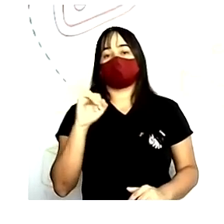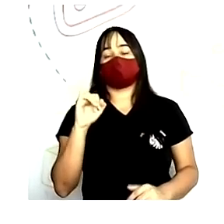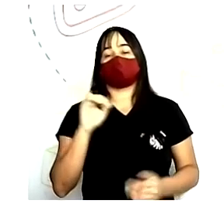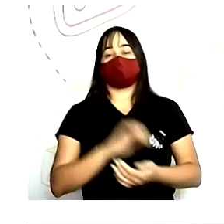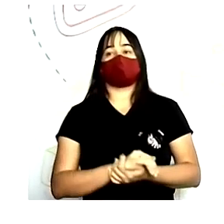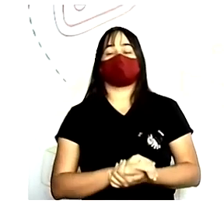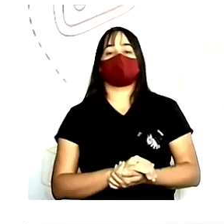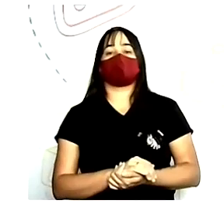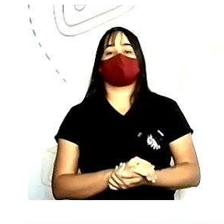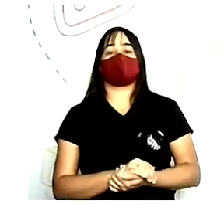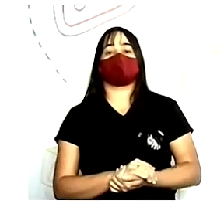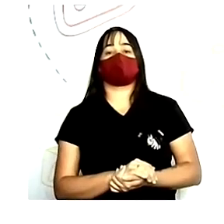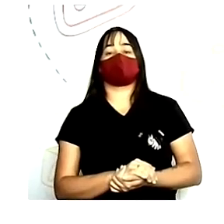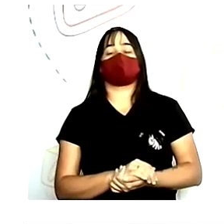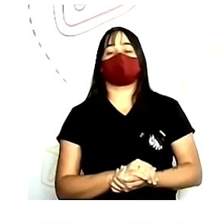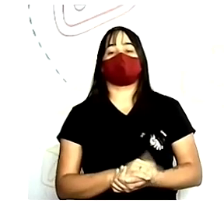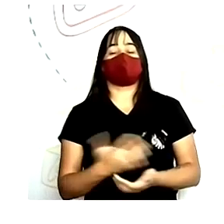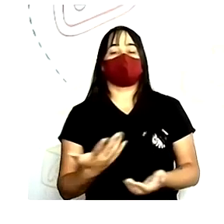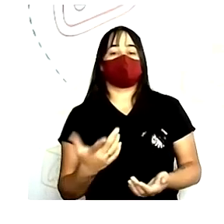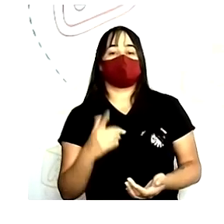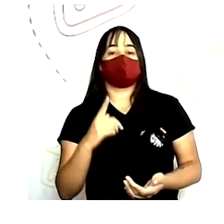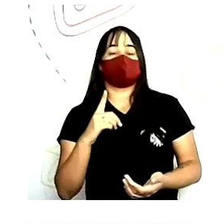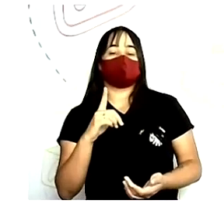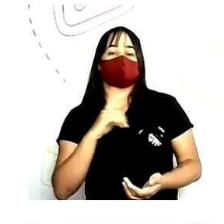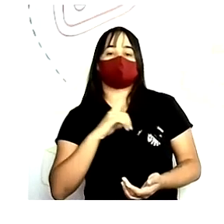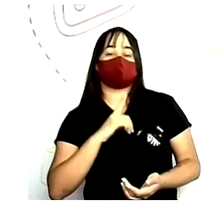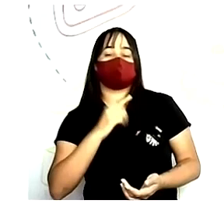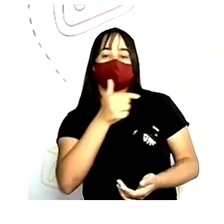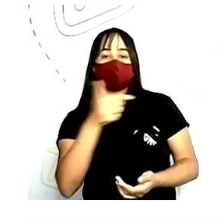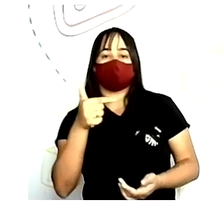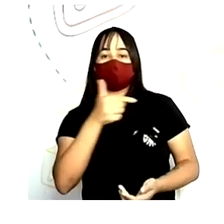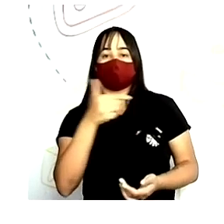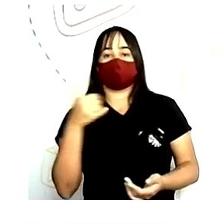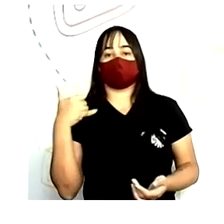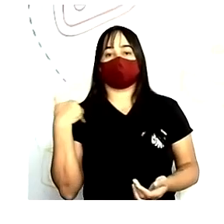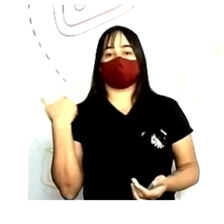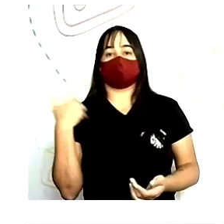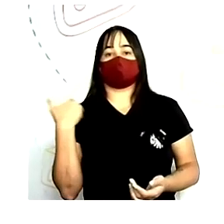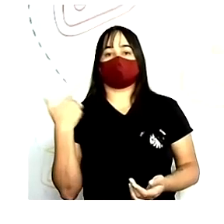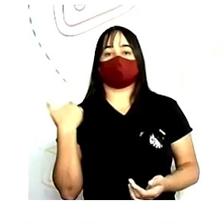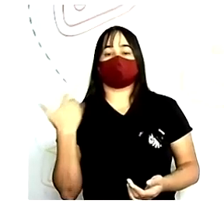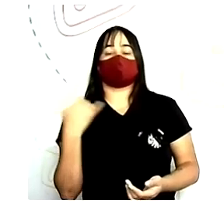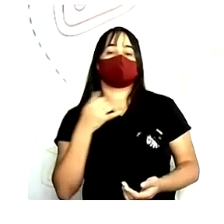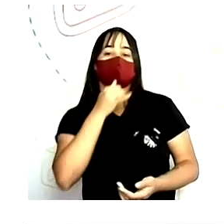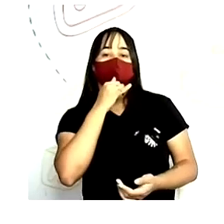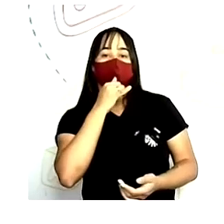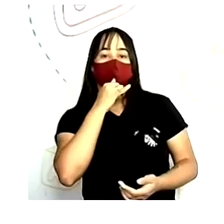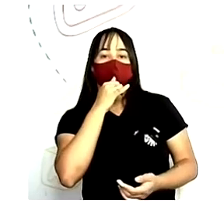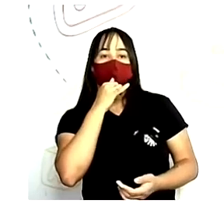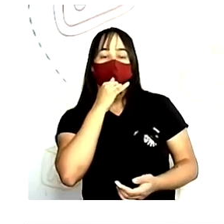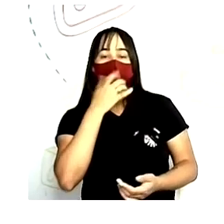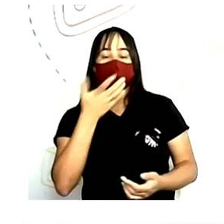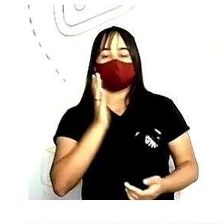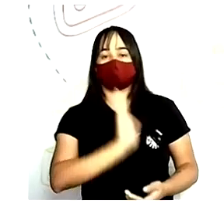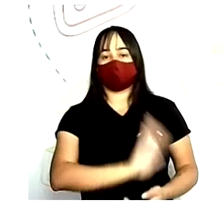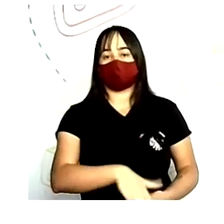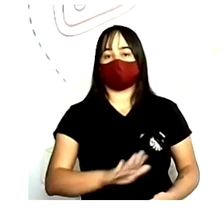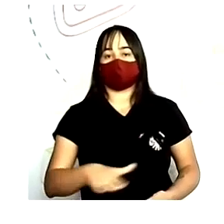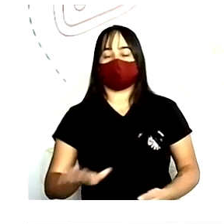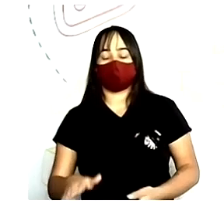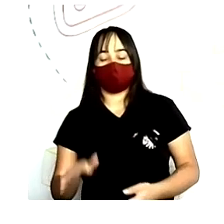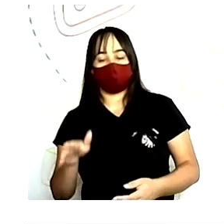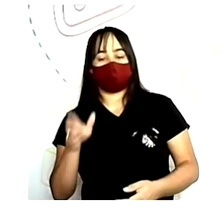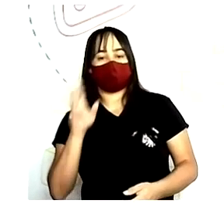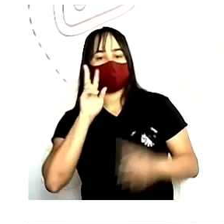a esposa dele, talvez, ou uma noiva. E daí, ó, você está tendo acesso a isso, a criança tá vendo isso acontecer na